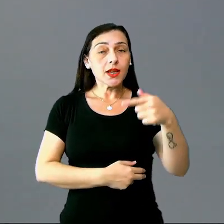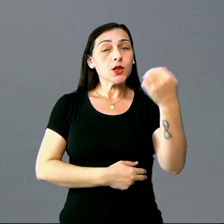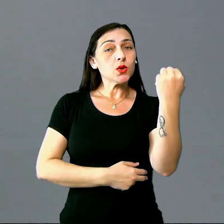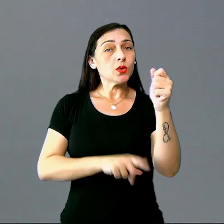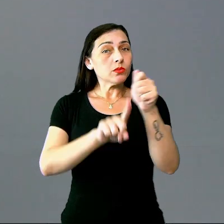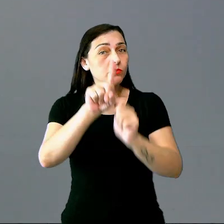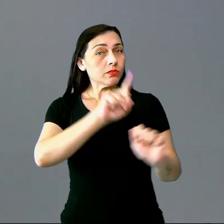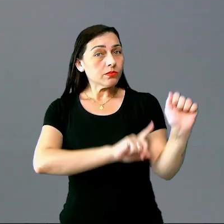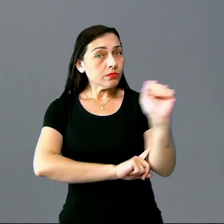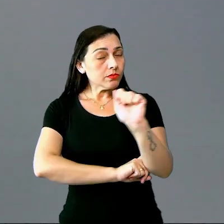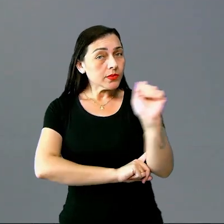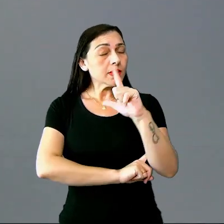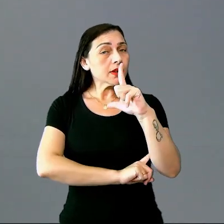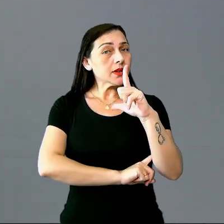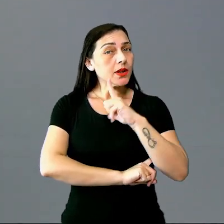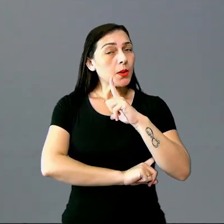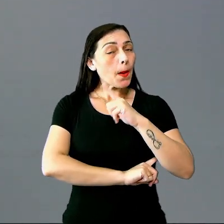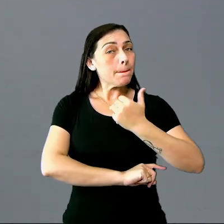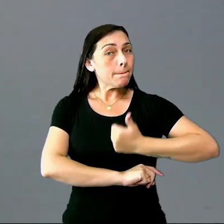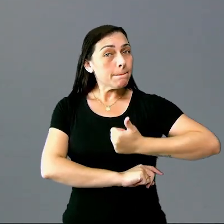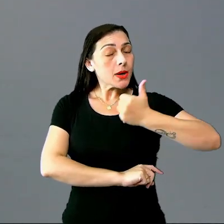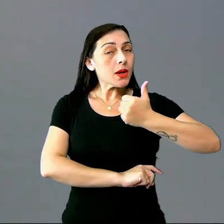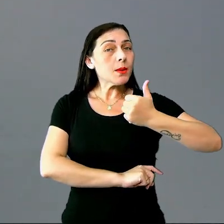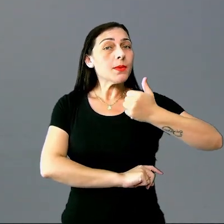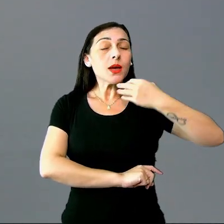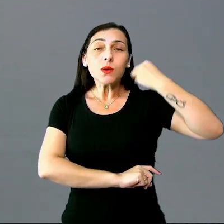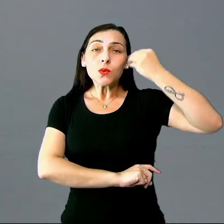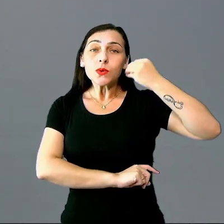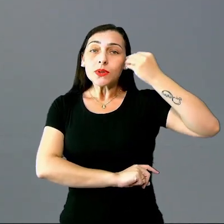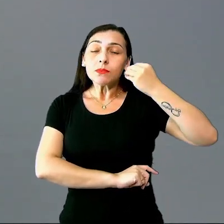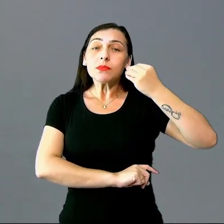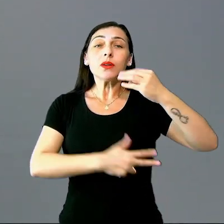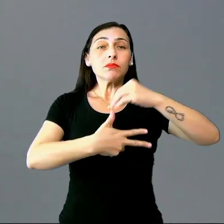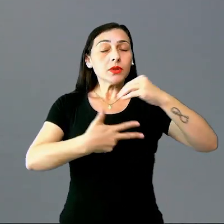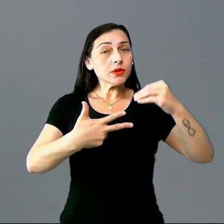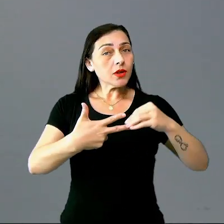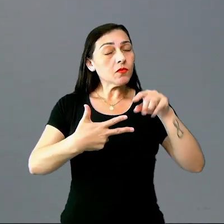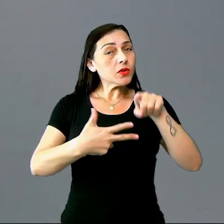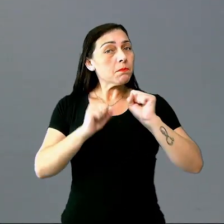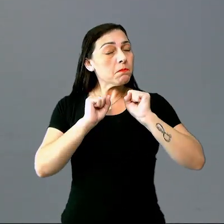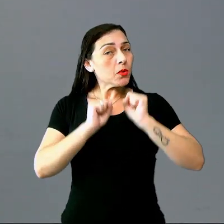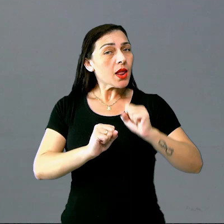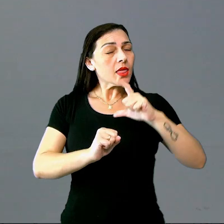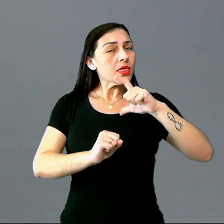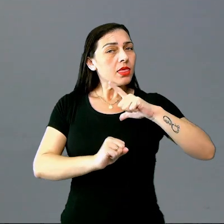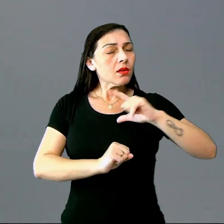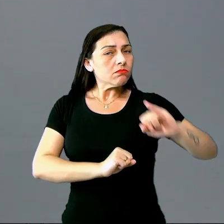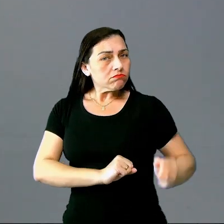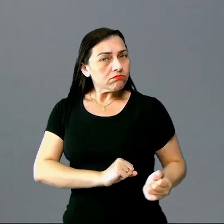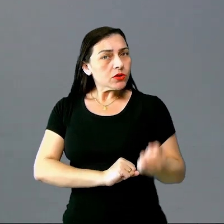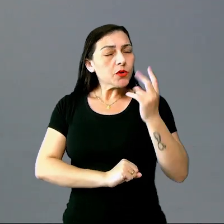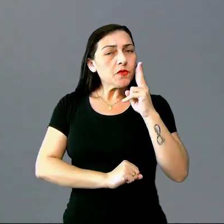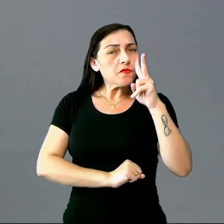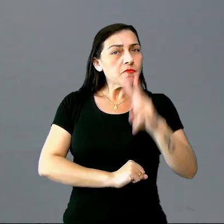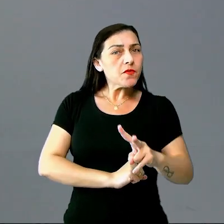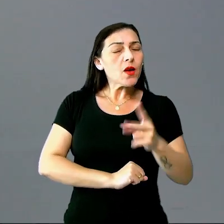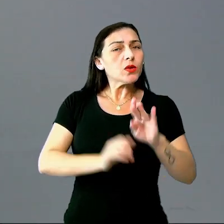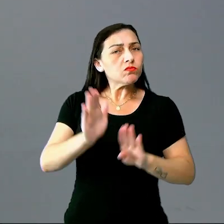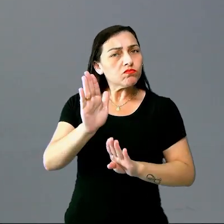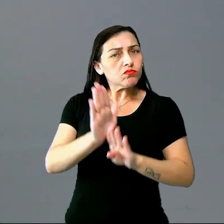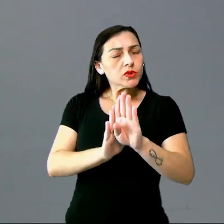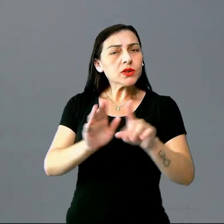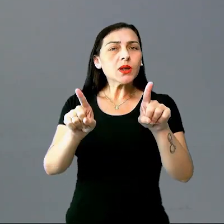7 e 8 de agosto, teremos o nosso primeiro simulado Enem. Nele, você poderá ter a oportunidade de medir o seu